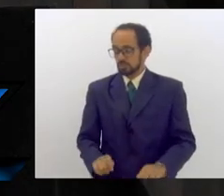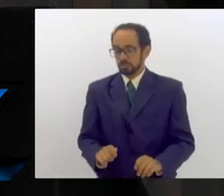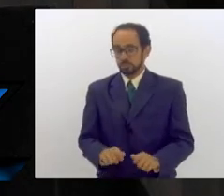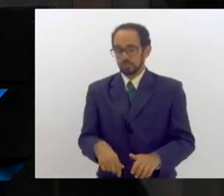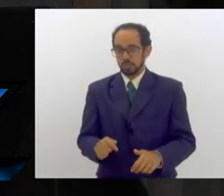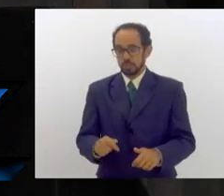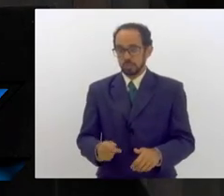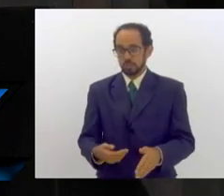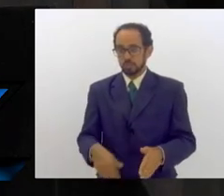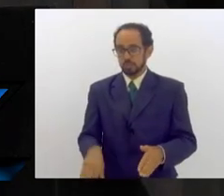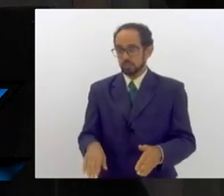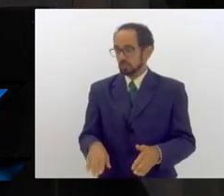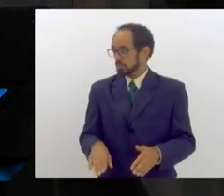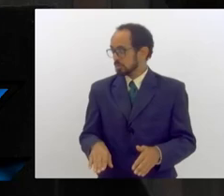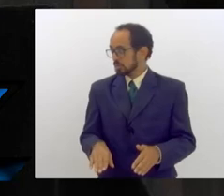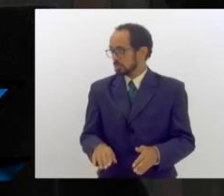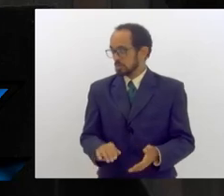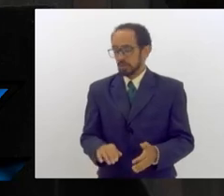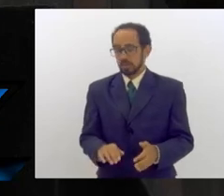trabalho